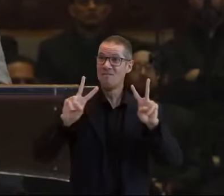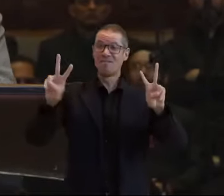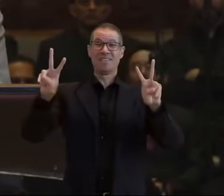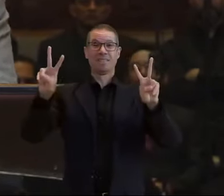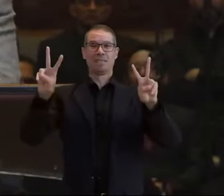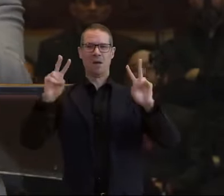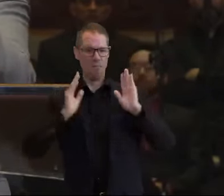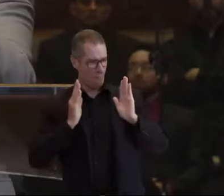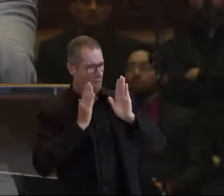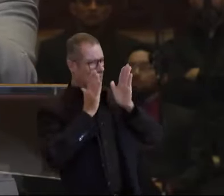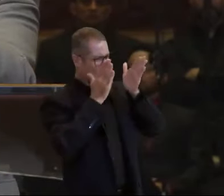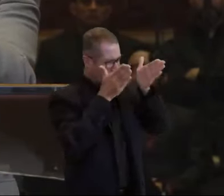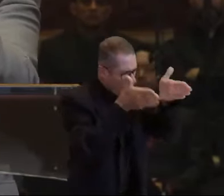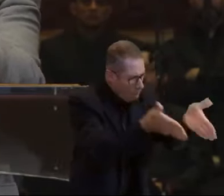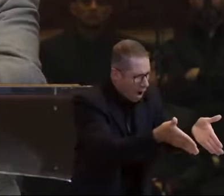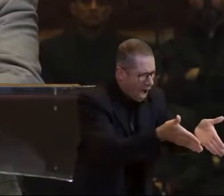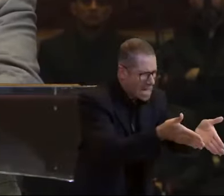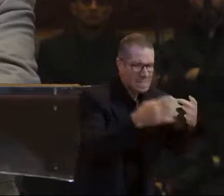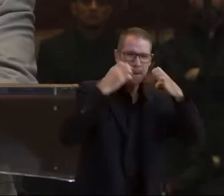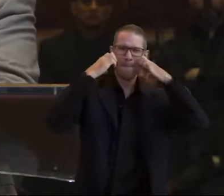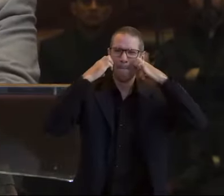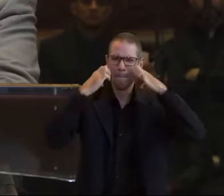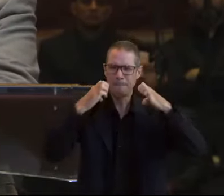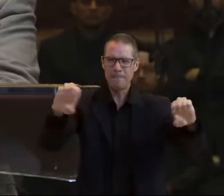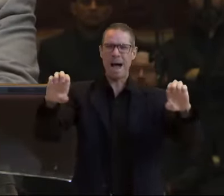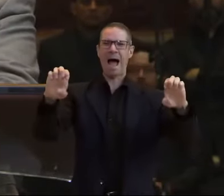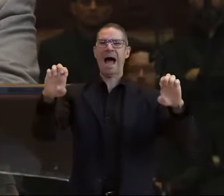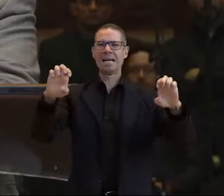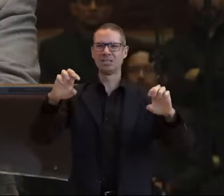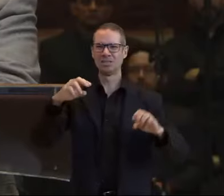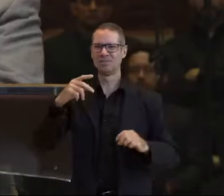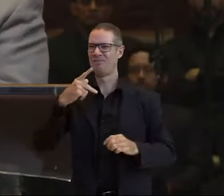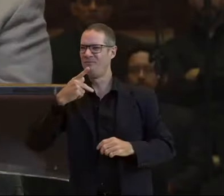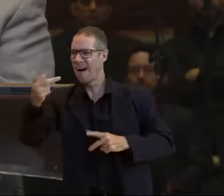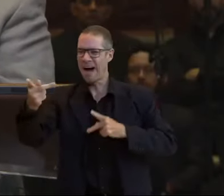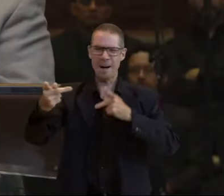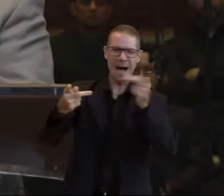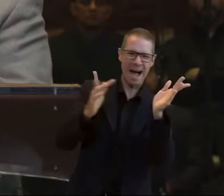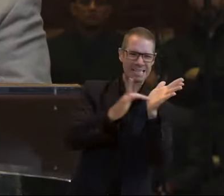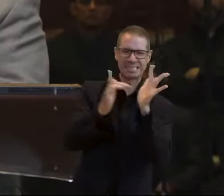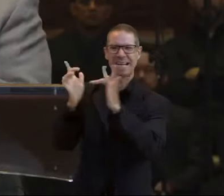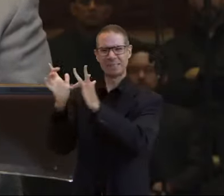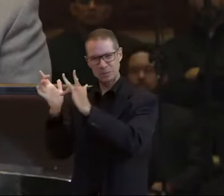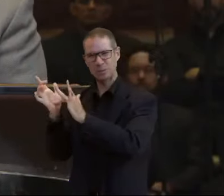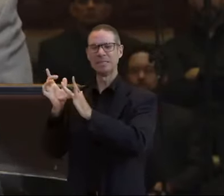concorde focada na proclamação do evangelho. Havia uma